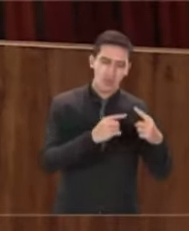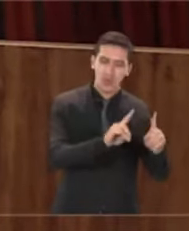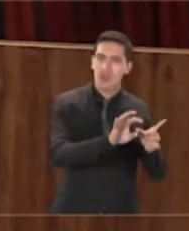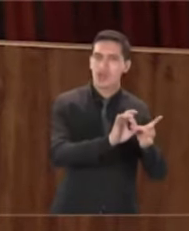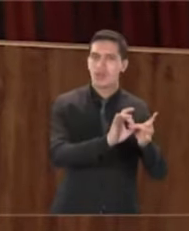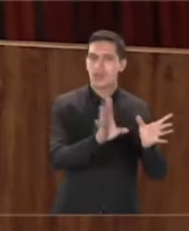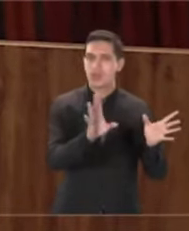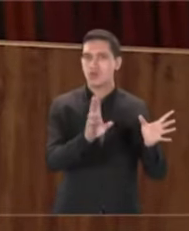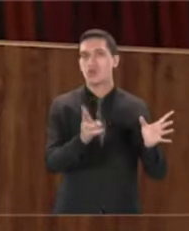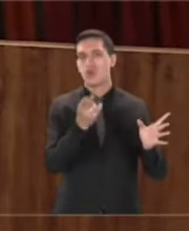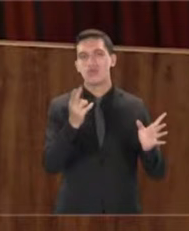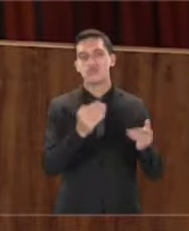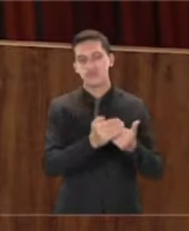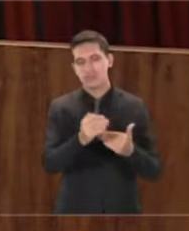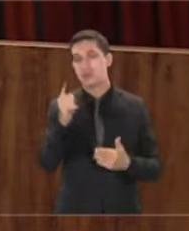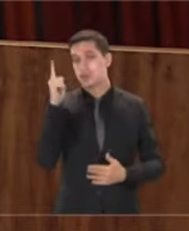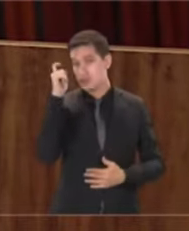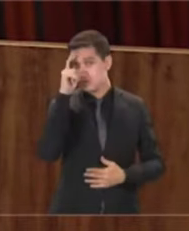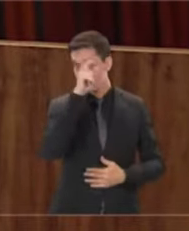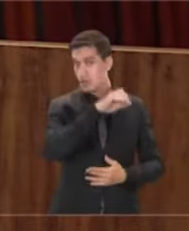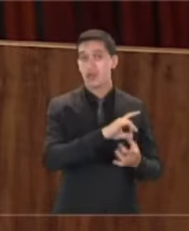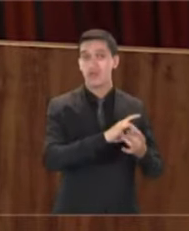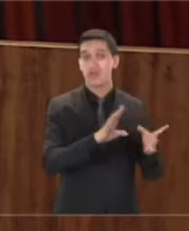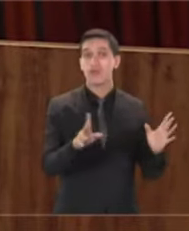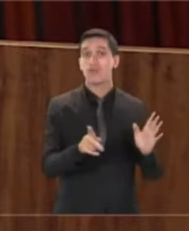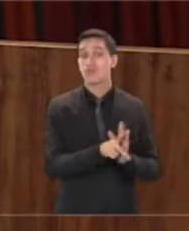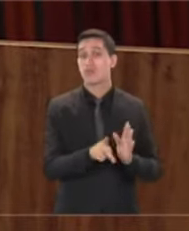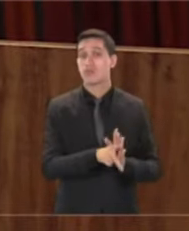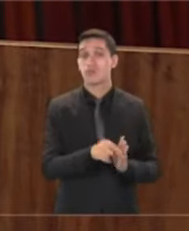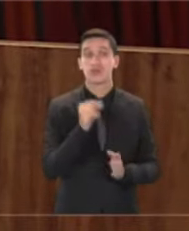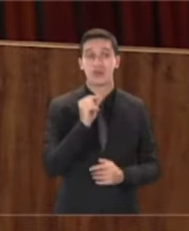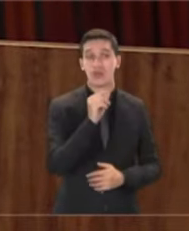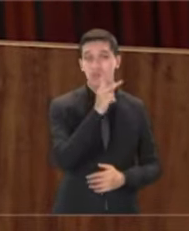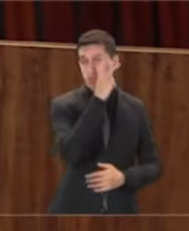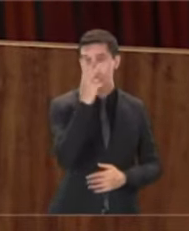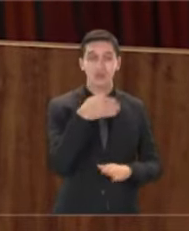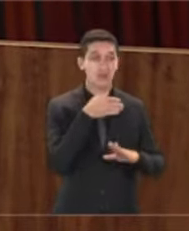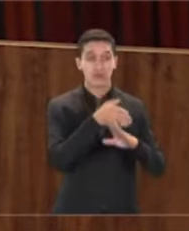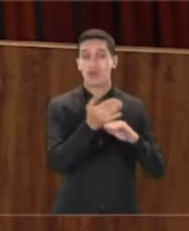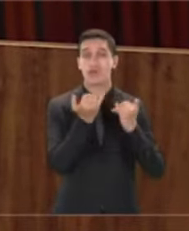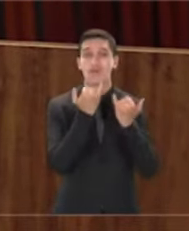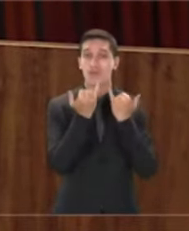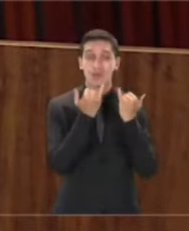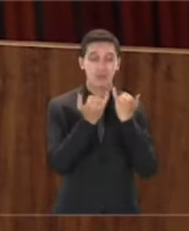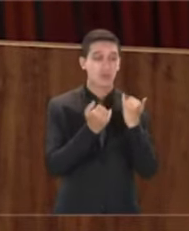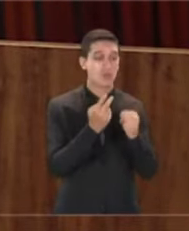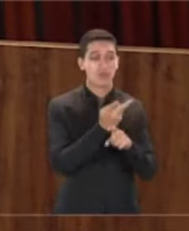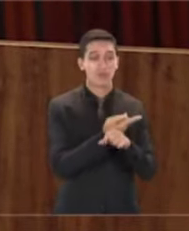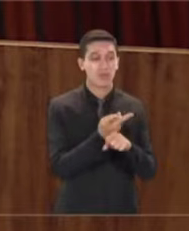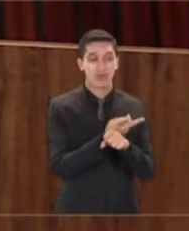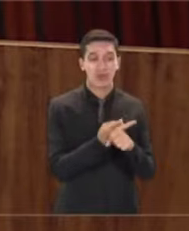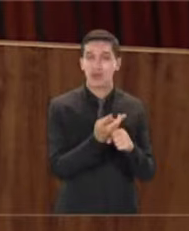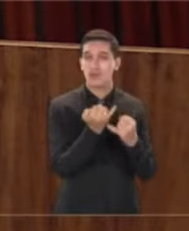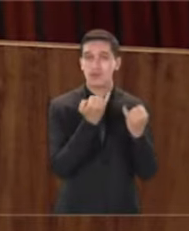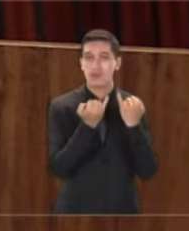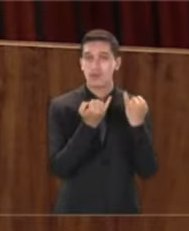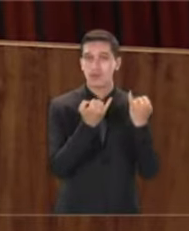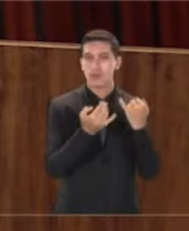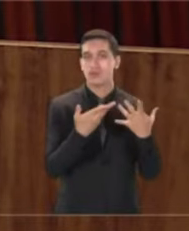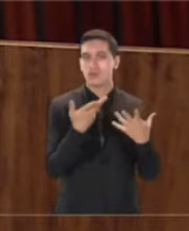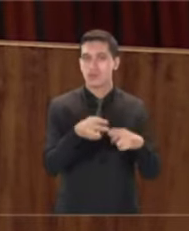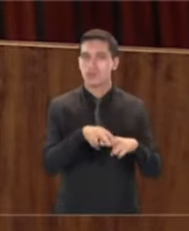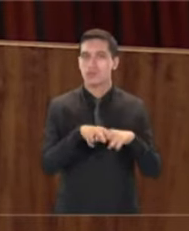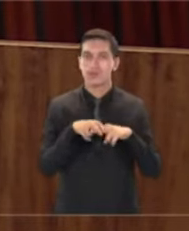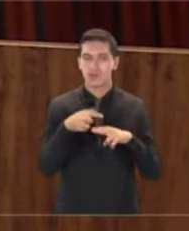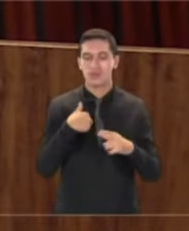ou dificulta a liberdade de se informar do eleitor e, portanto, exatamente por isso é